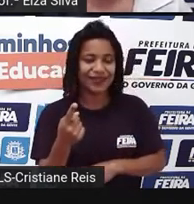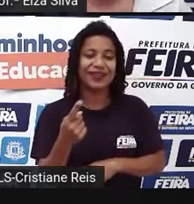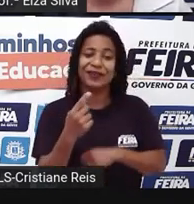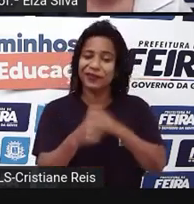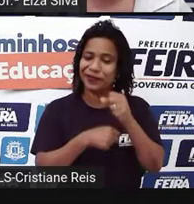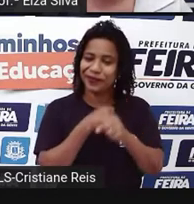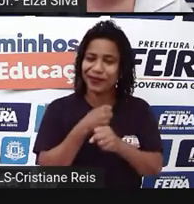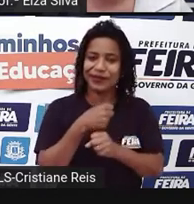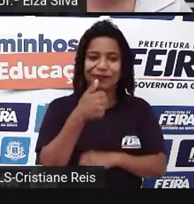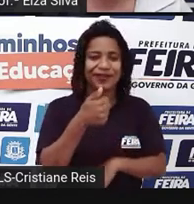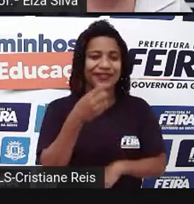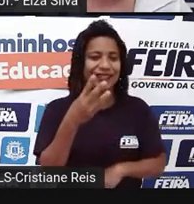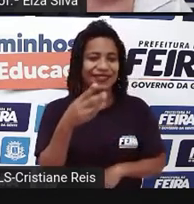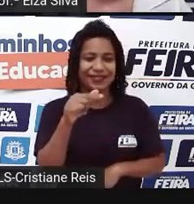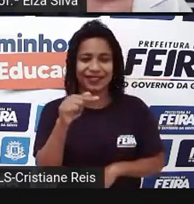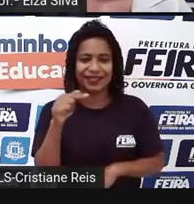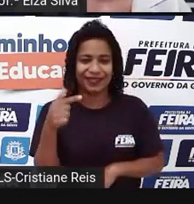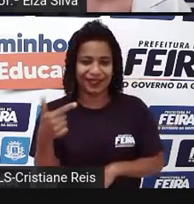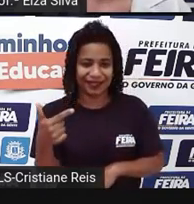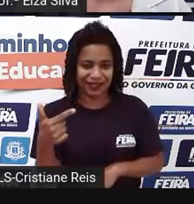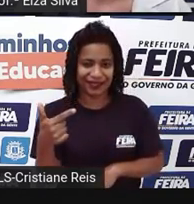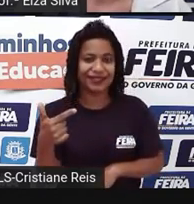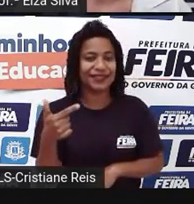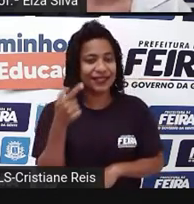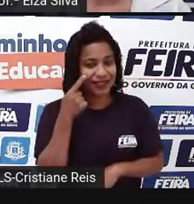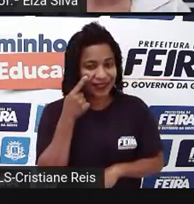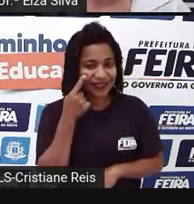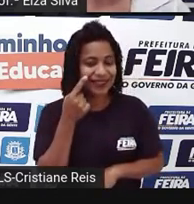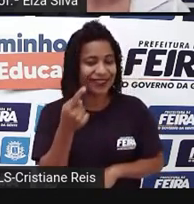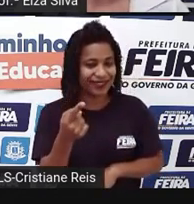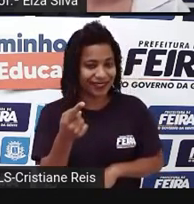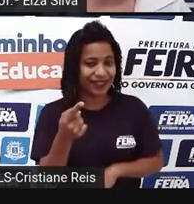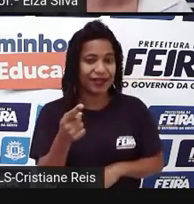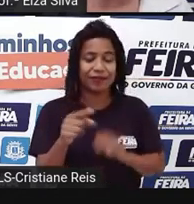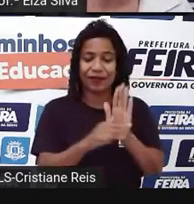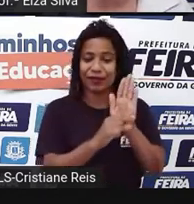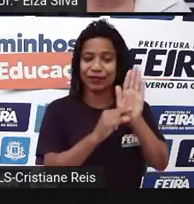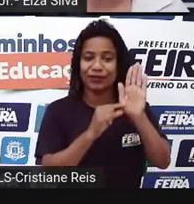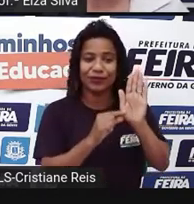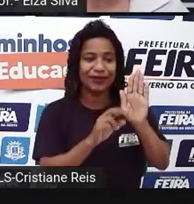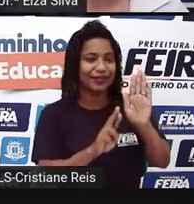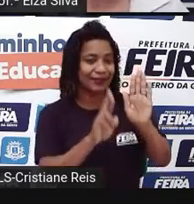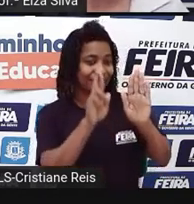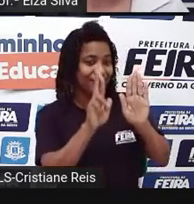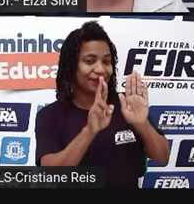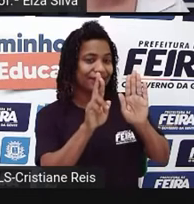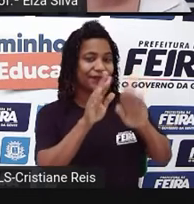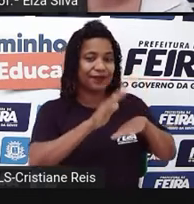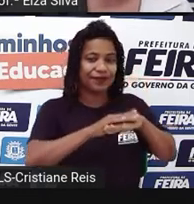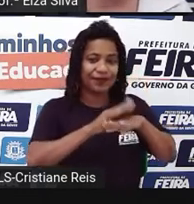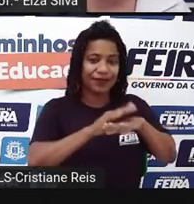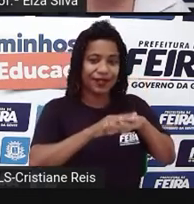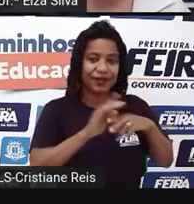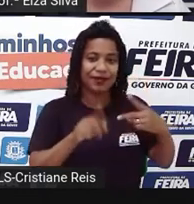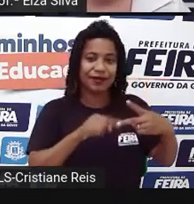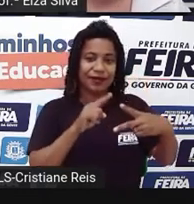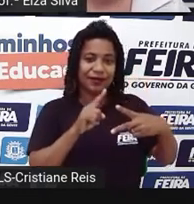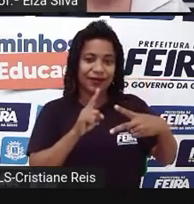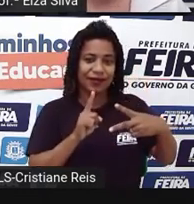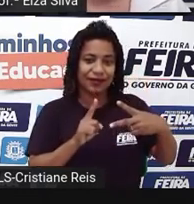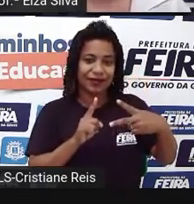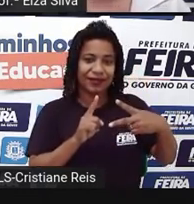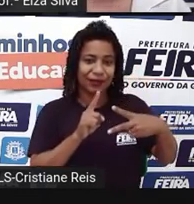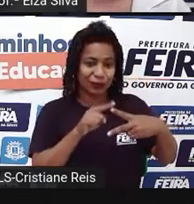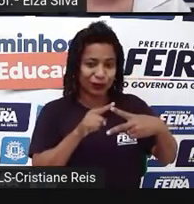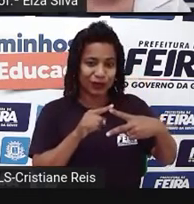1372, 1372, né, antiquíssima. E os arquitetos que a projetaram foram Bonanno Pisano